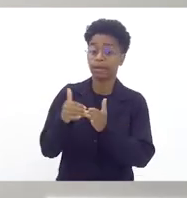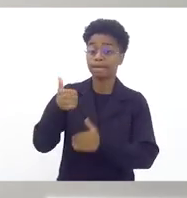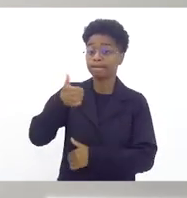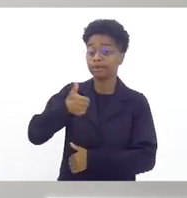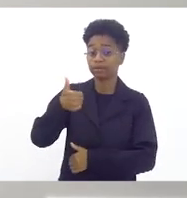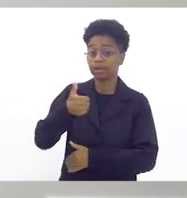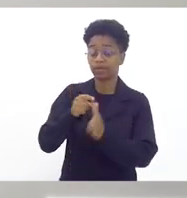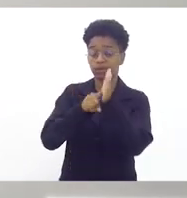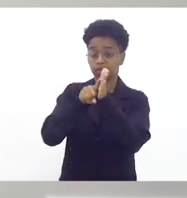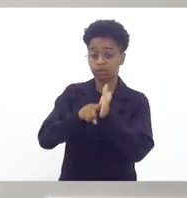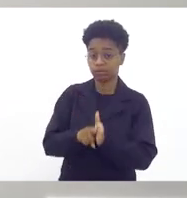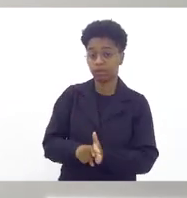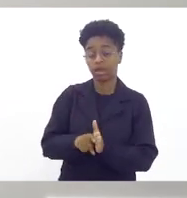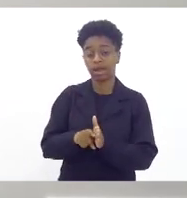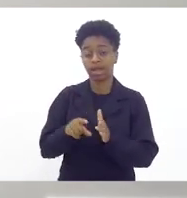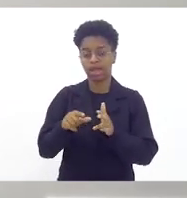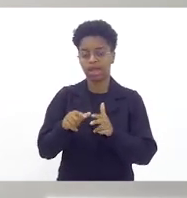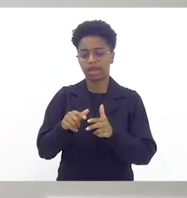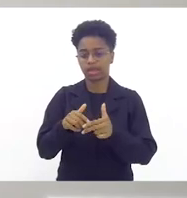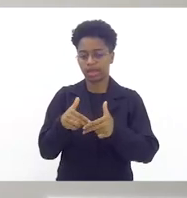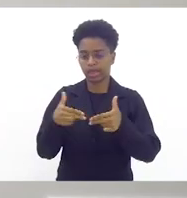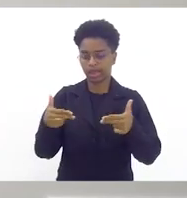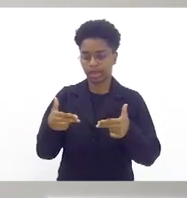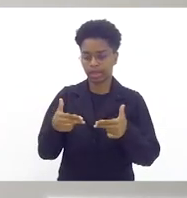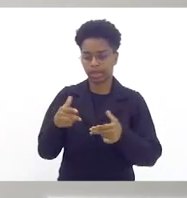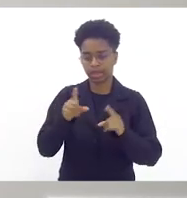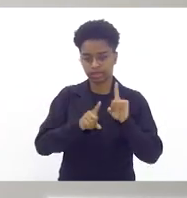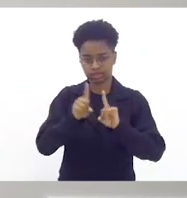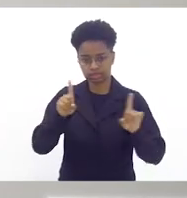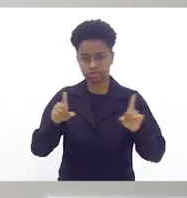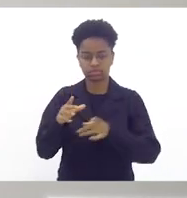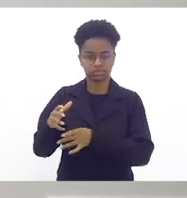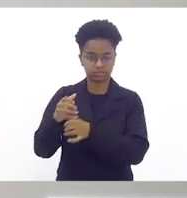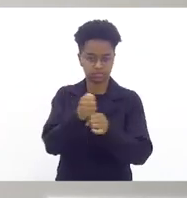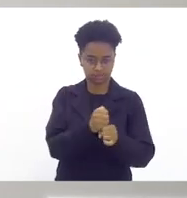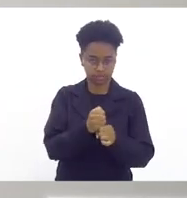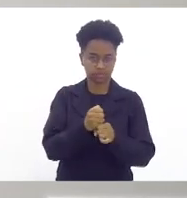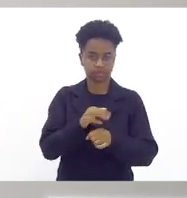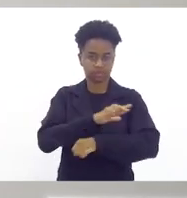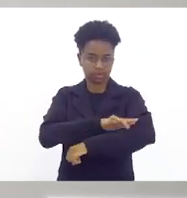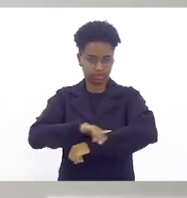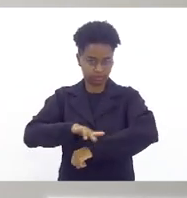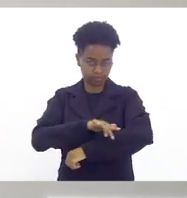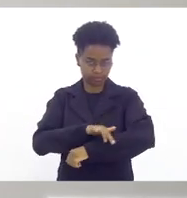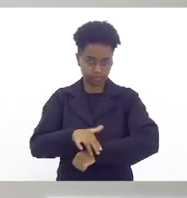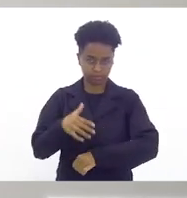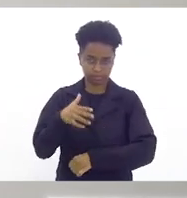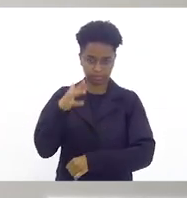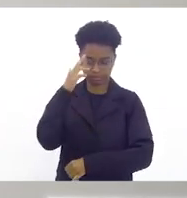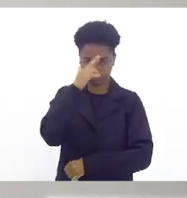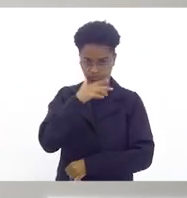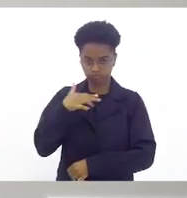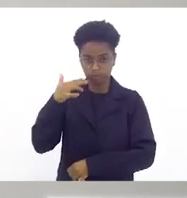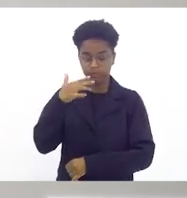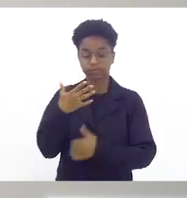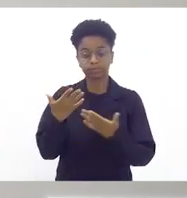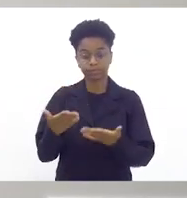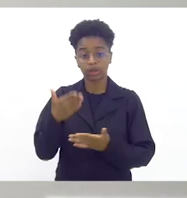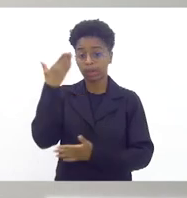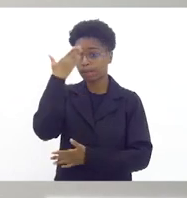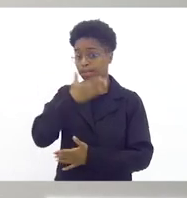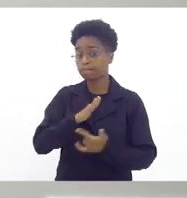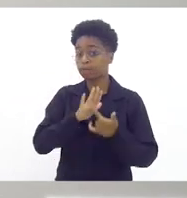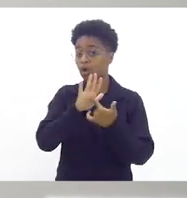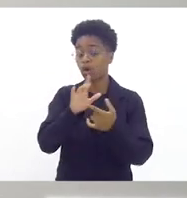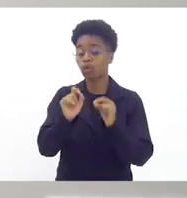étnico-racial de uma instituição que tem 70 anos, quase, faz 70 anos, ano que vem, e o que se provou é o